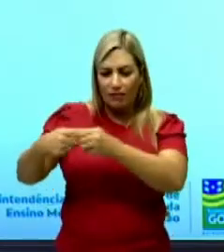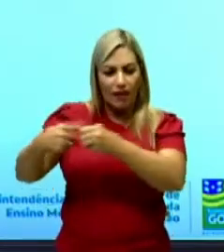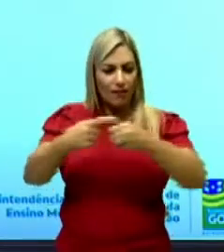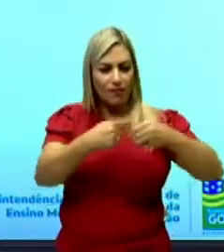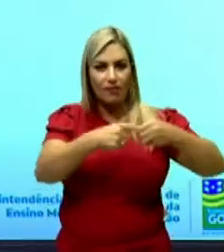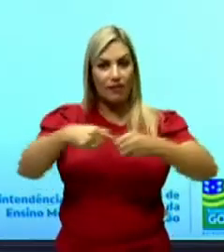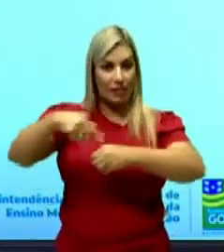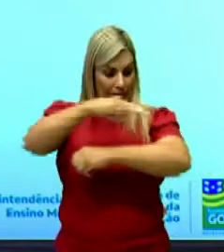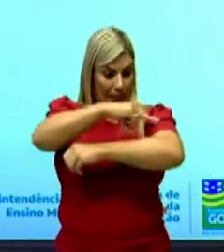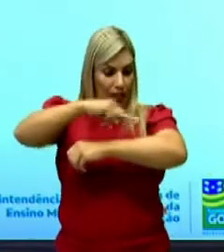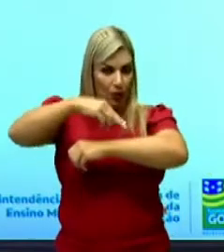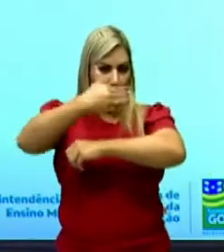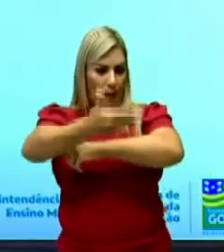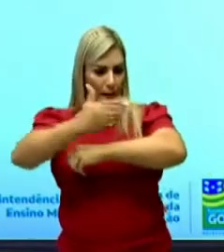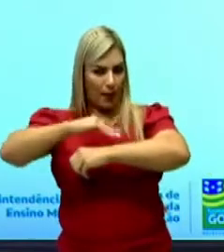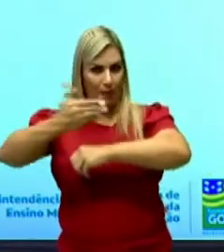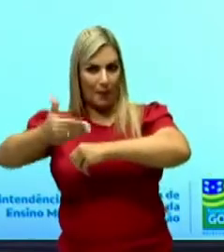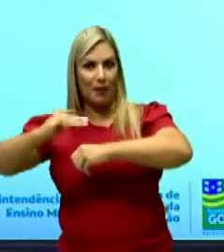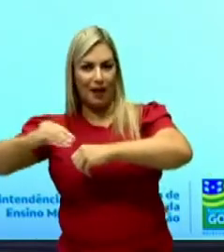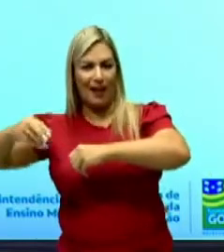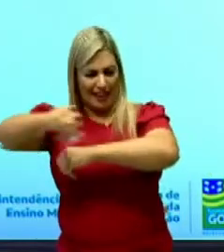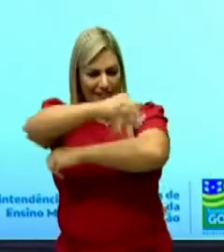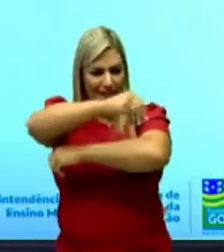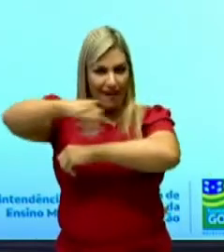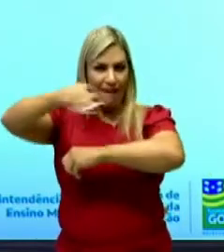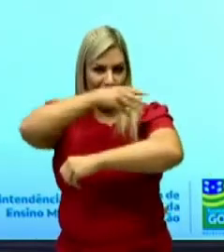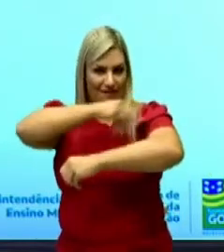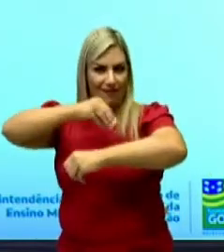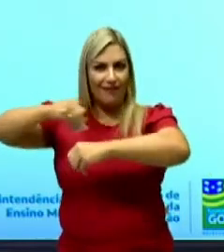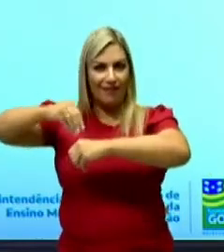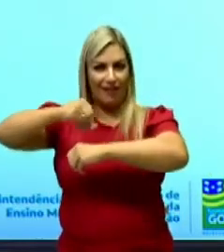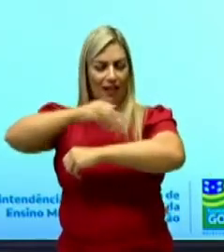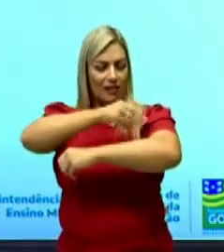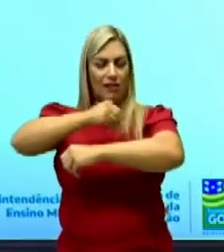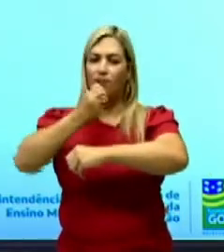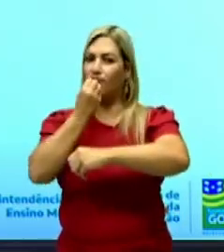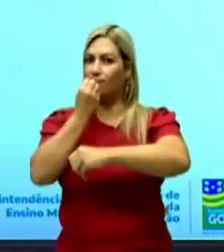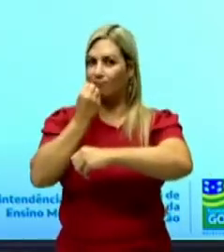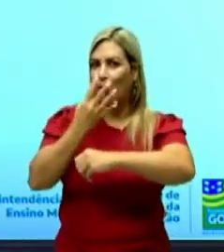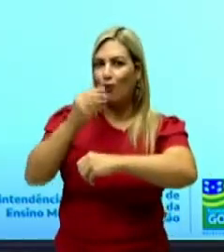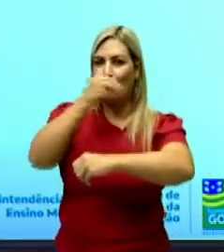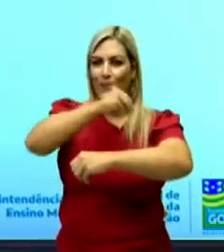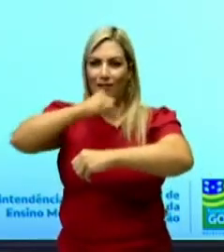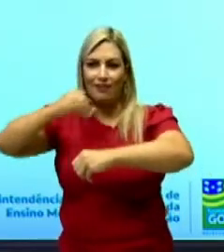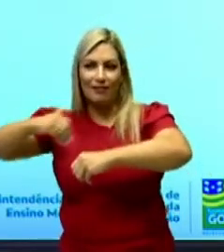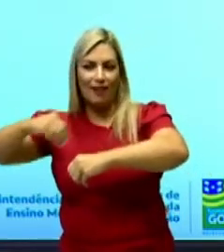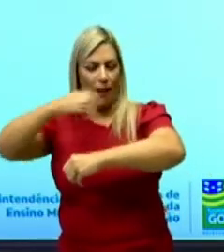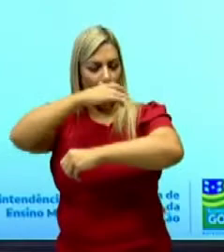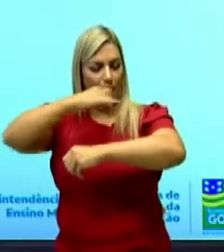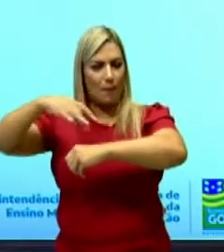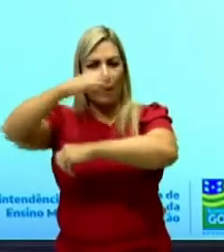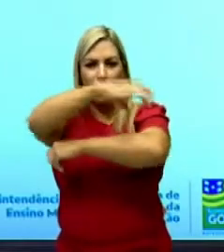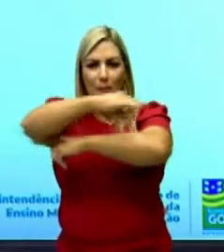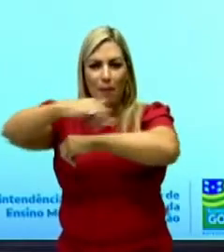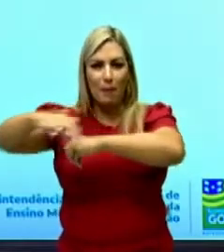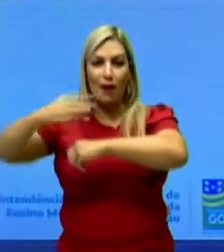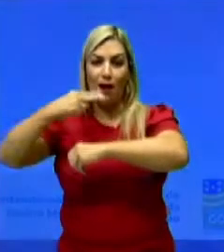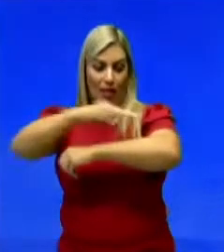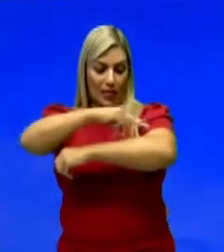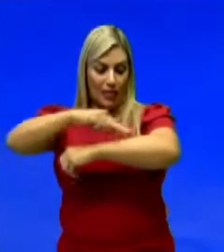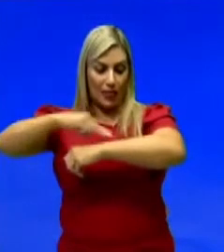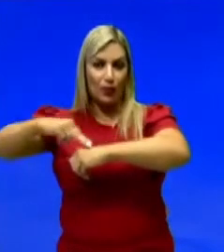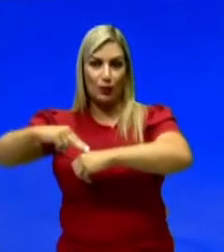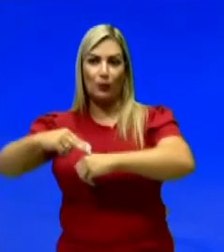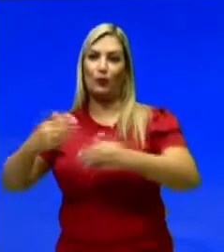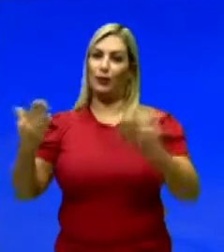porque né que as terras do rio ne próximas ao nilo eram terras férteis só que é importante coloca aqui